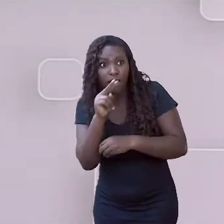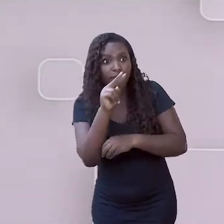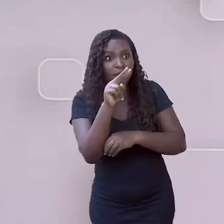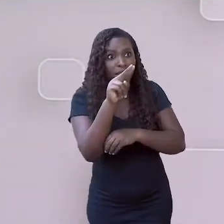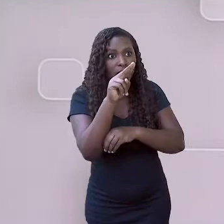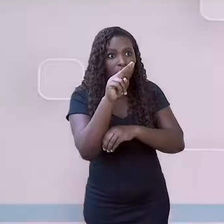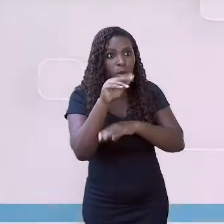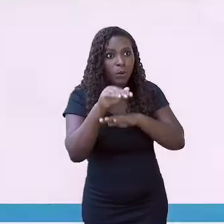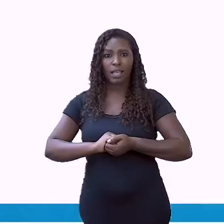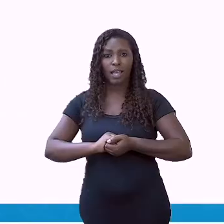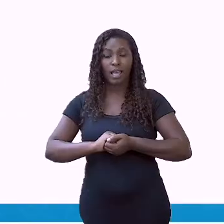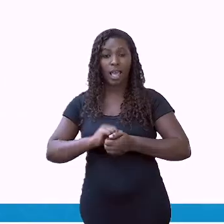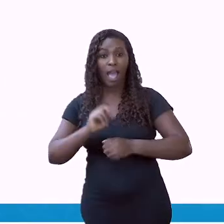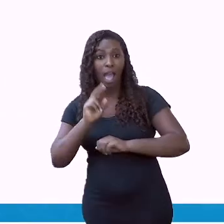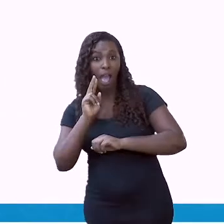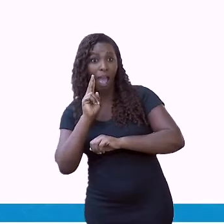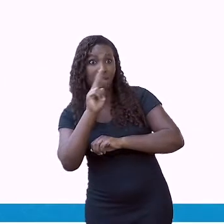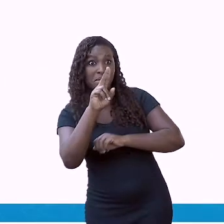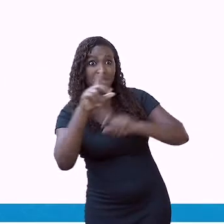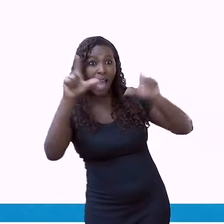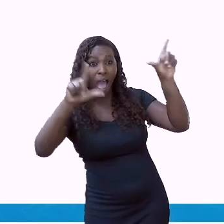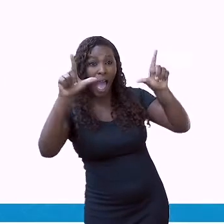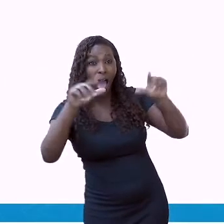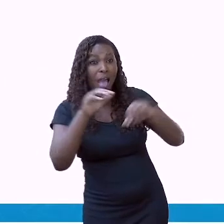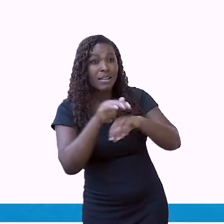Tá? Então, e a